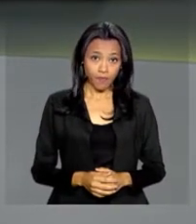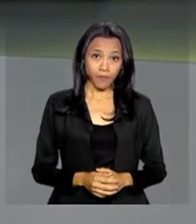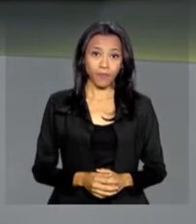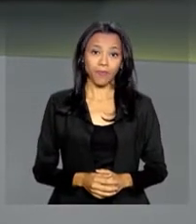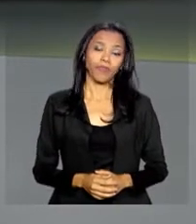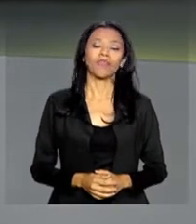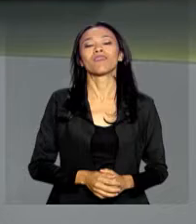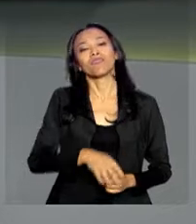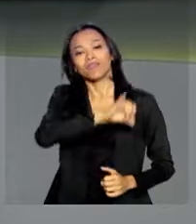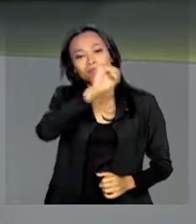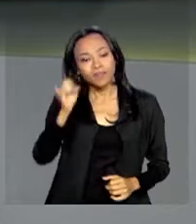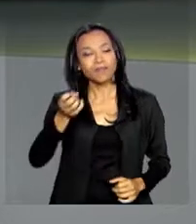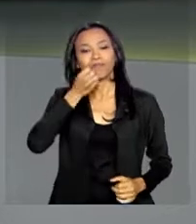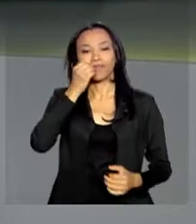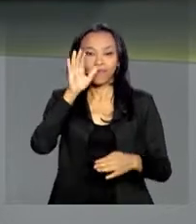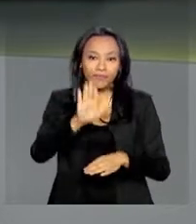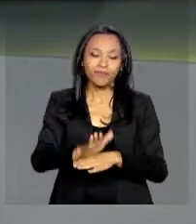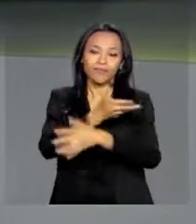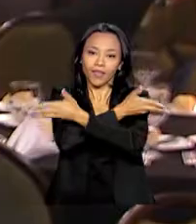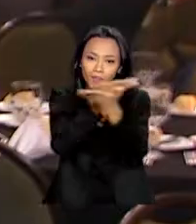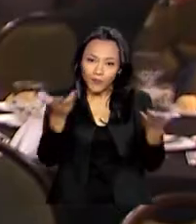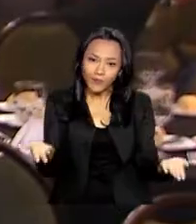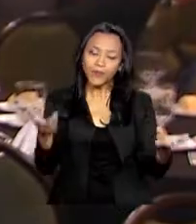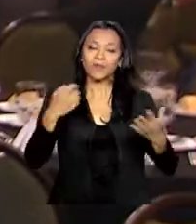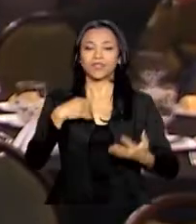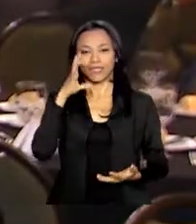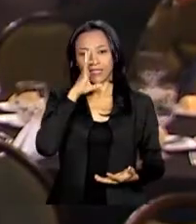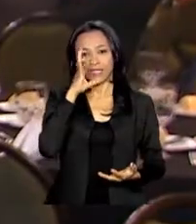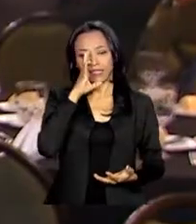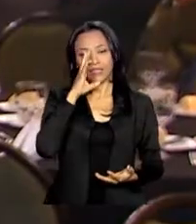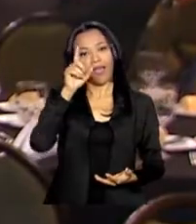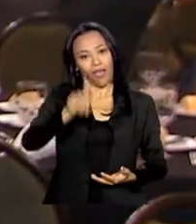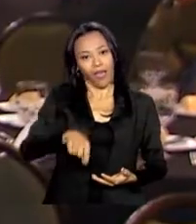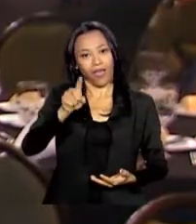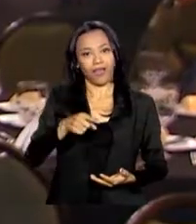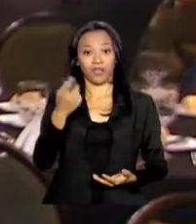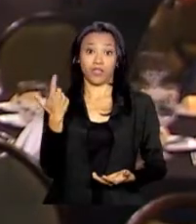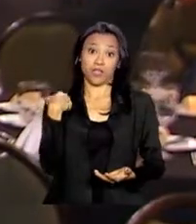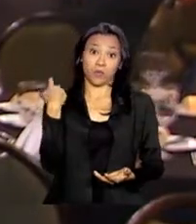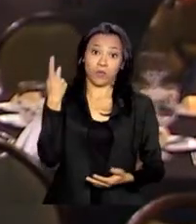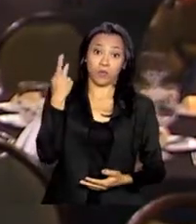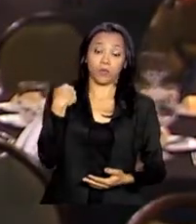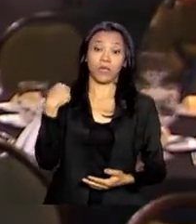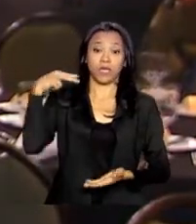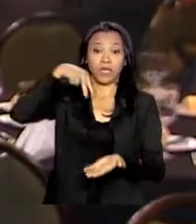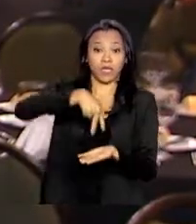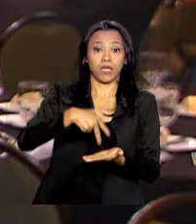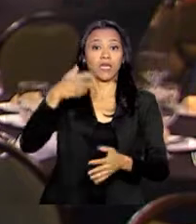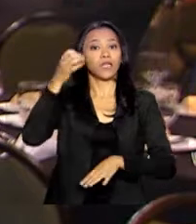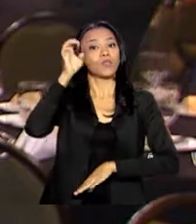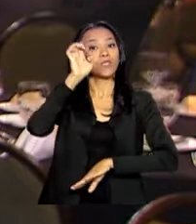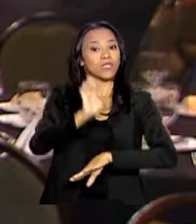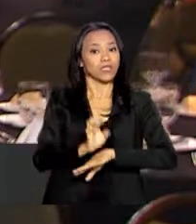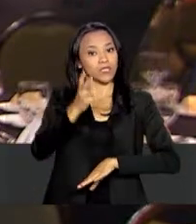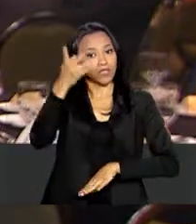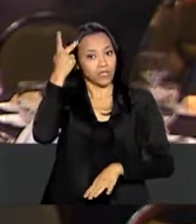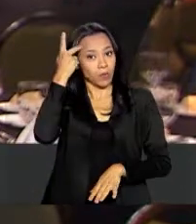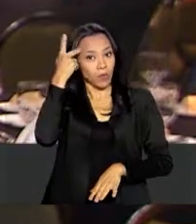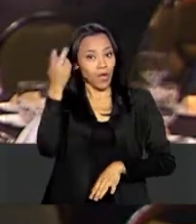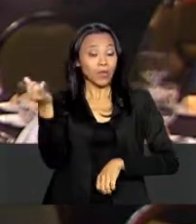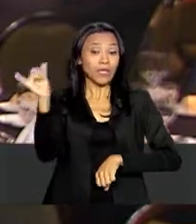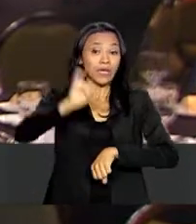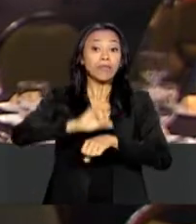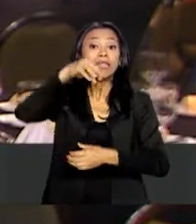renata boa tarde a vocês ea todos que nos assistem exatamente renato eu falo aqui da capital paulista da sede do sindicato da habitação de são paulo